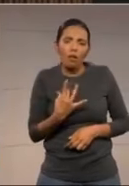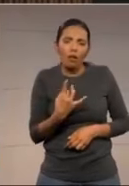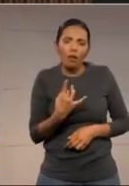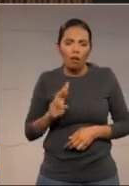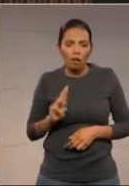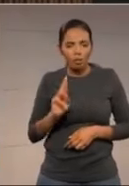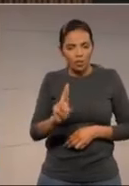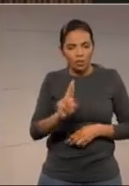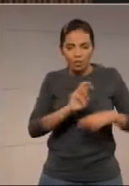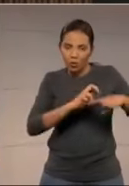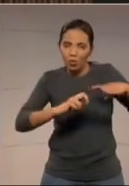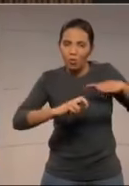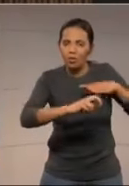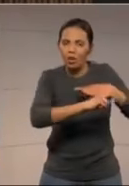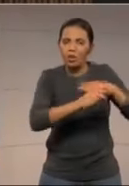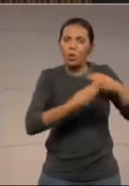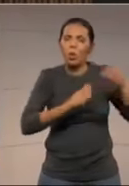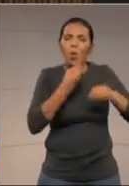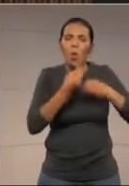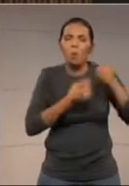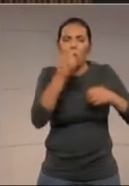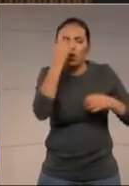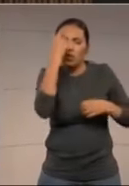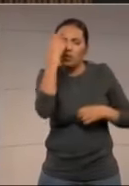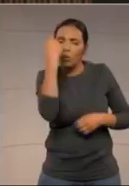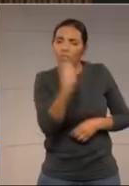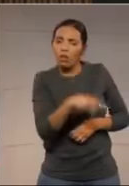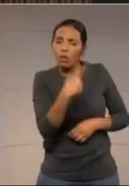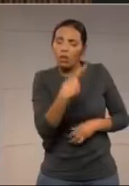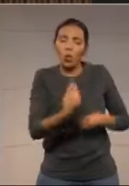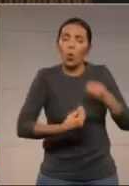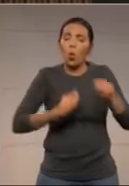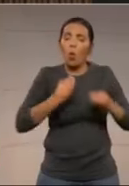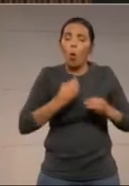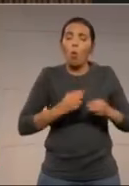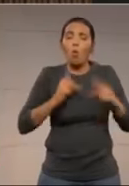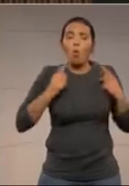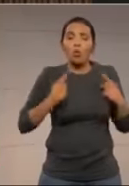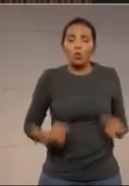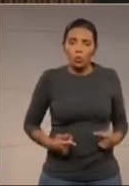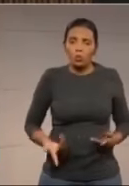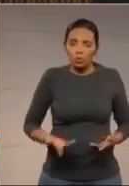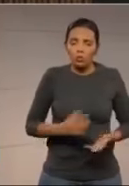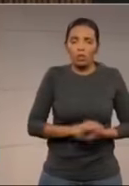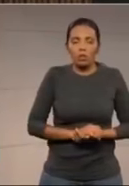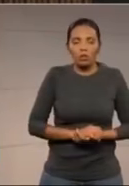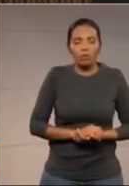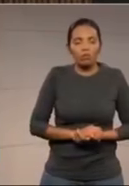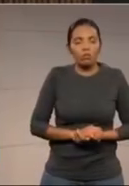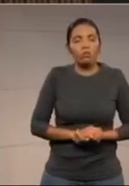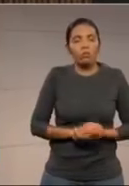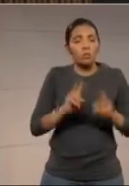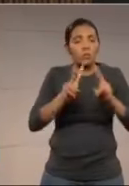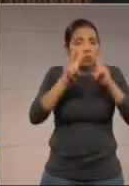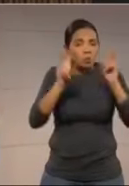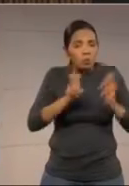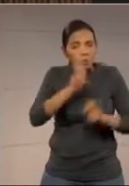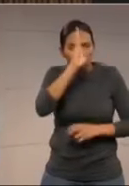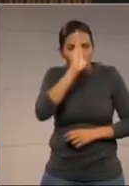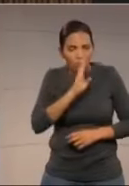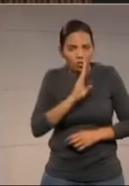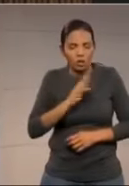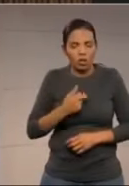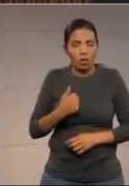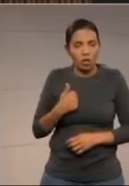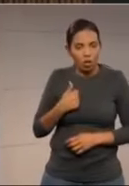vários pensamentos e suas posturas, inclusive no trato da coisa pública. Quero aqui dizer que jamais